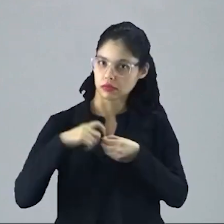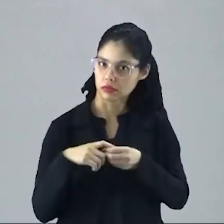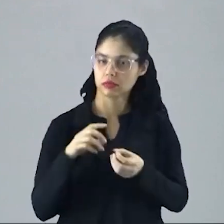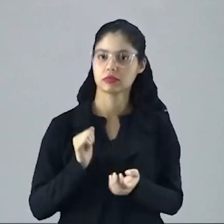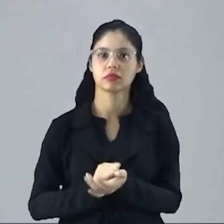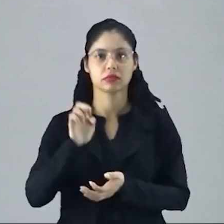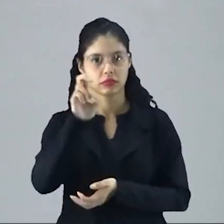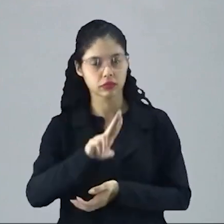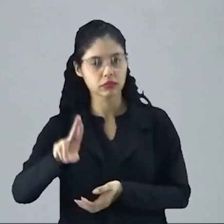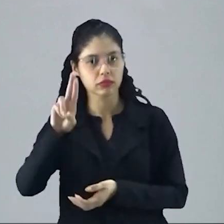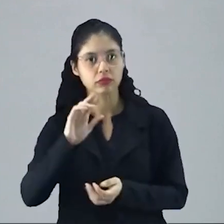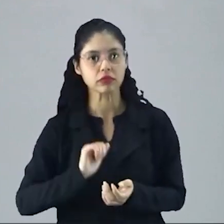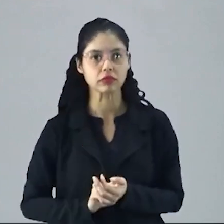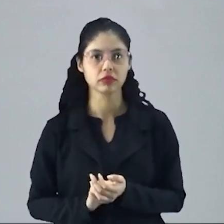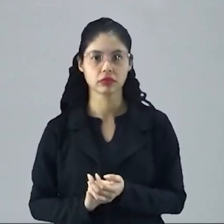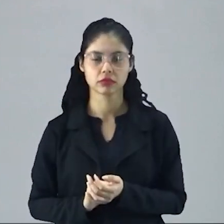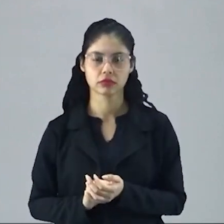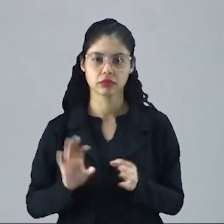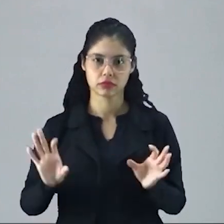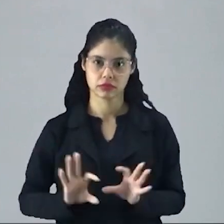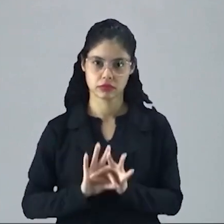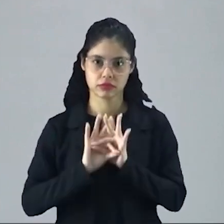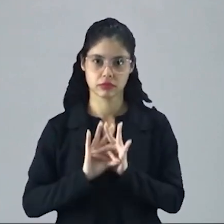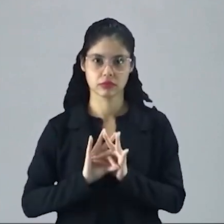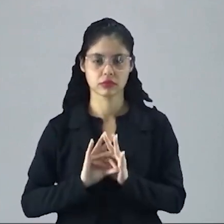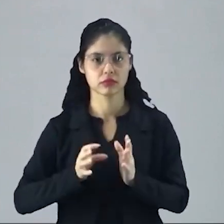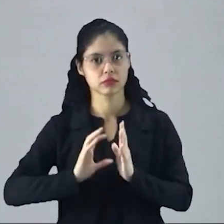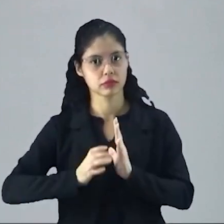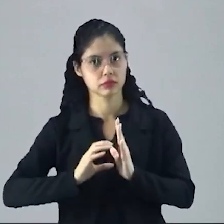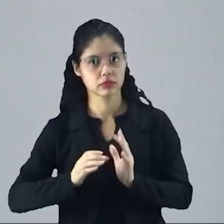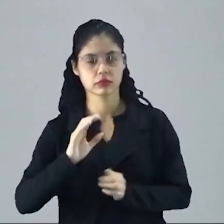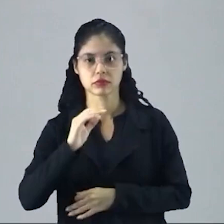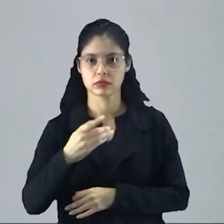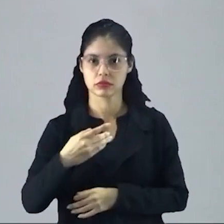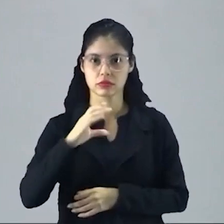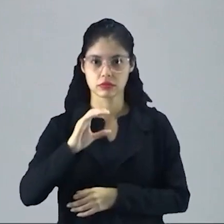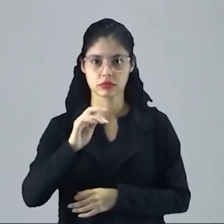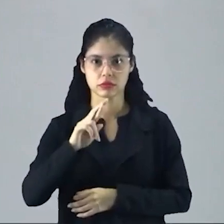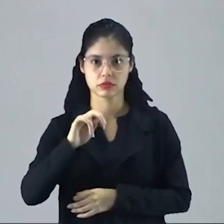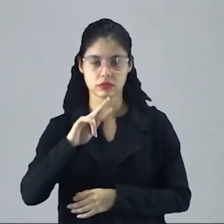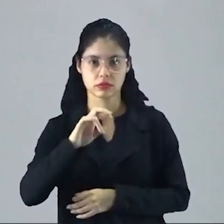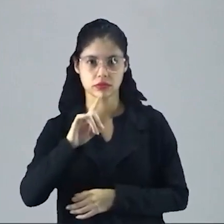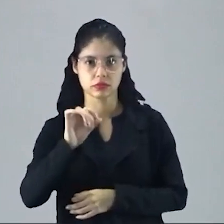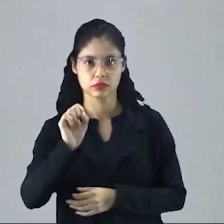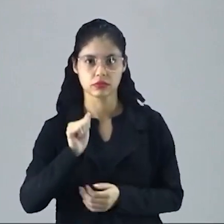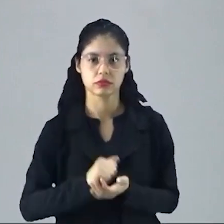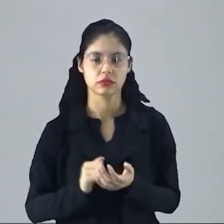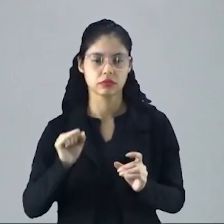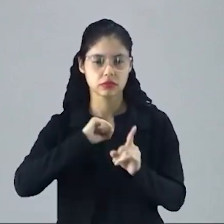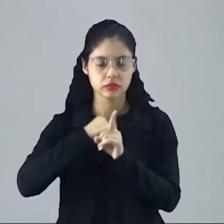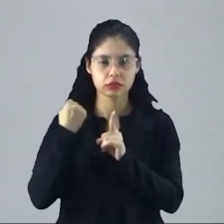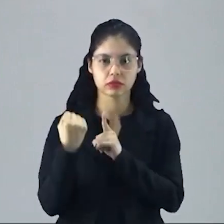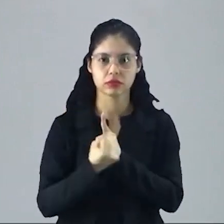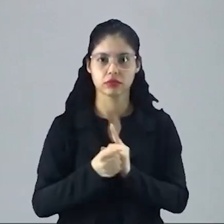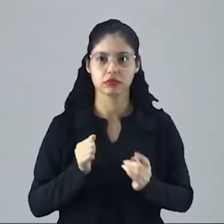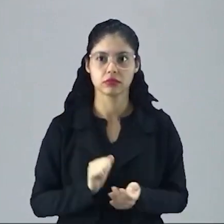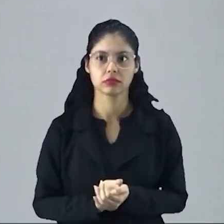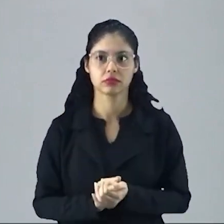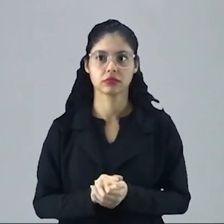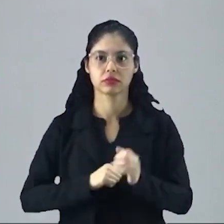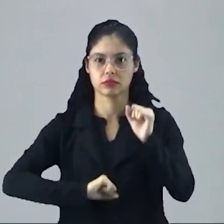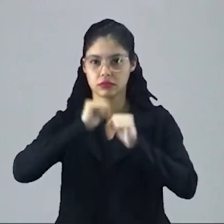para a Europa, ela vai se filiar ao Partido Comunista, então tem toda essa questão do social,